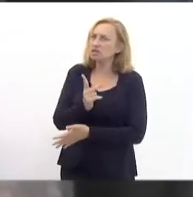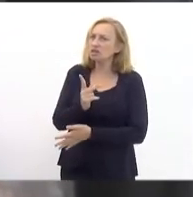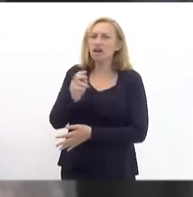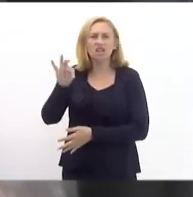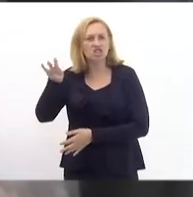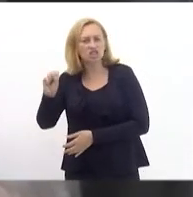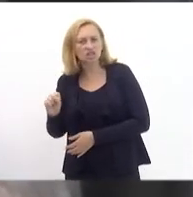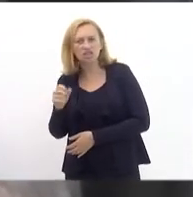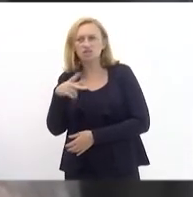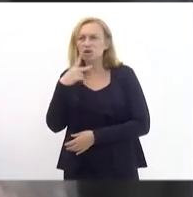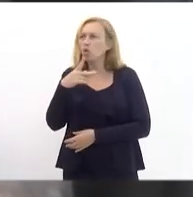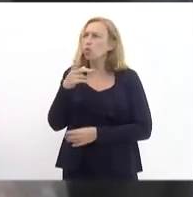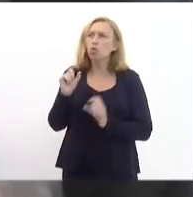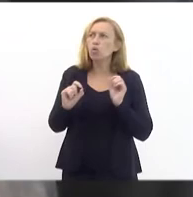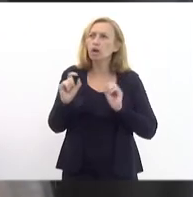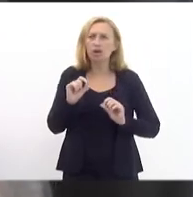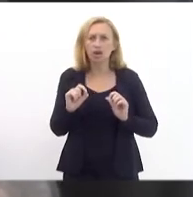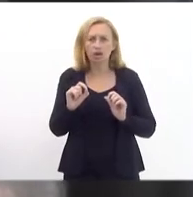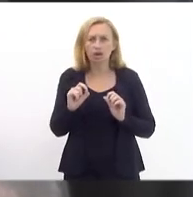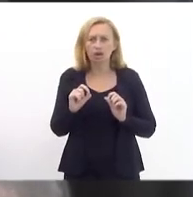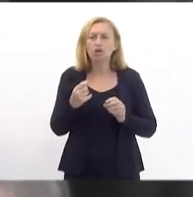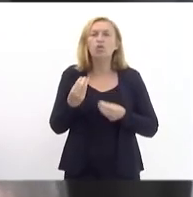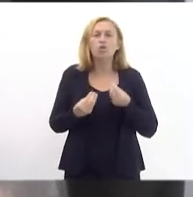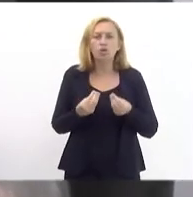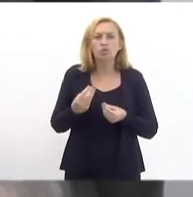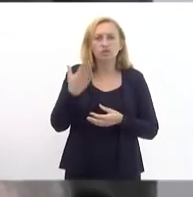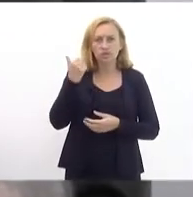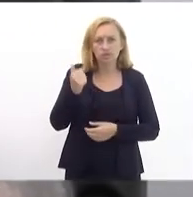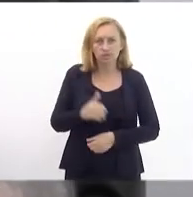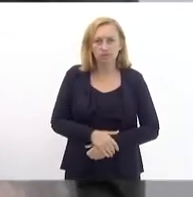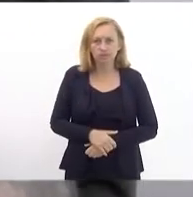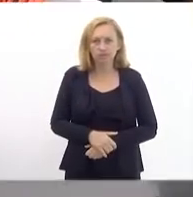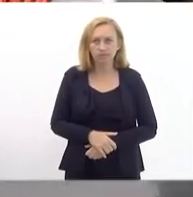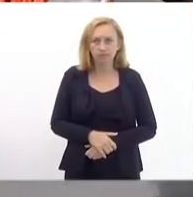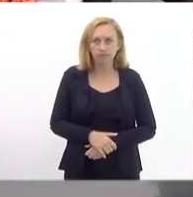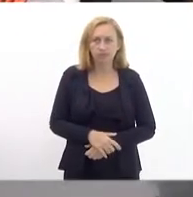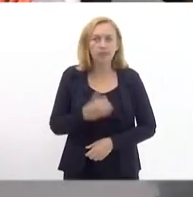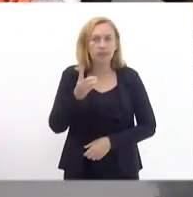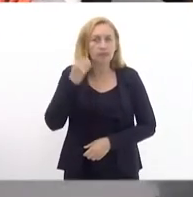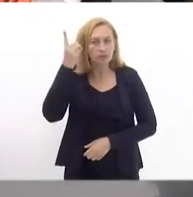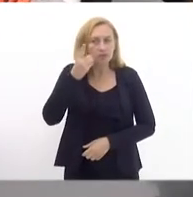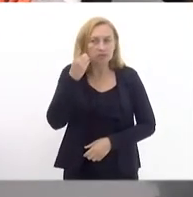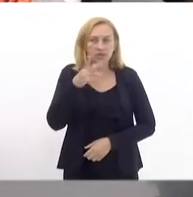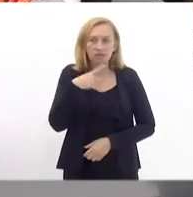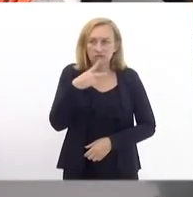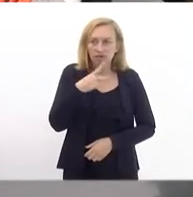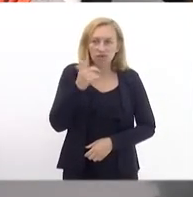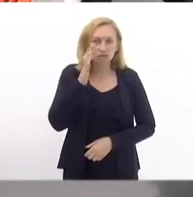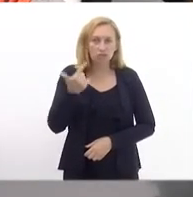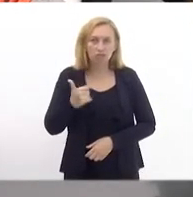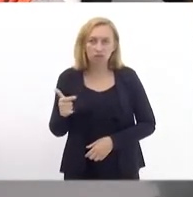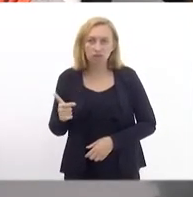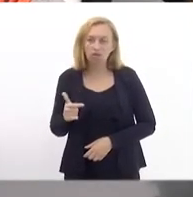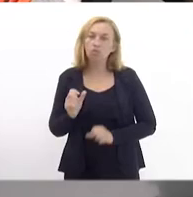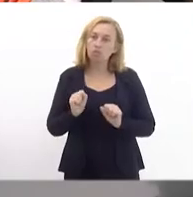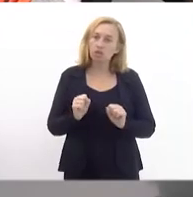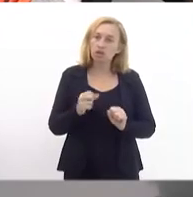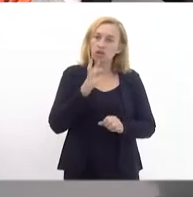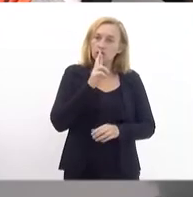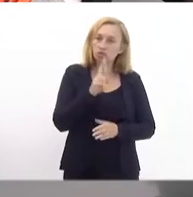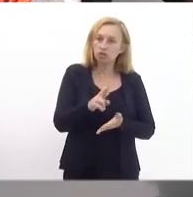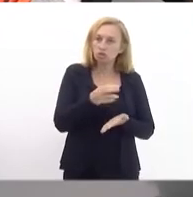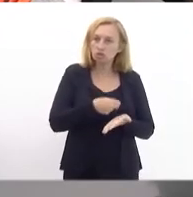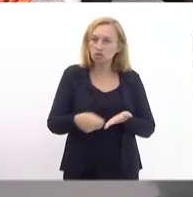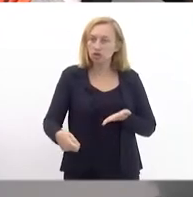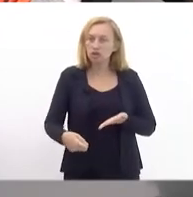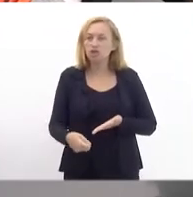Que instância da AGTRANSP se posicionou? Como que a gente pode ficar sabendo? Deputado, essa informação eu não tenho, posso responder ao senhor por escrito. Não